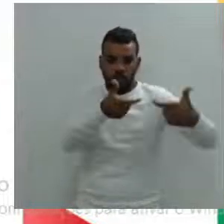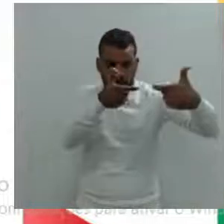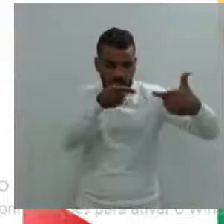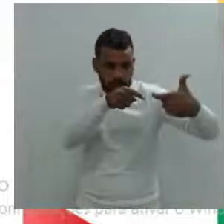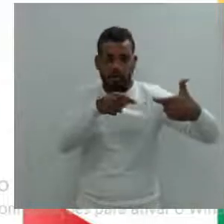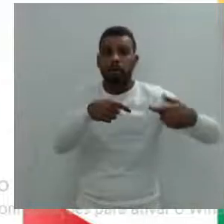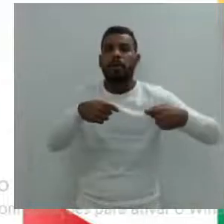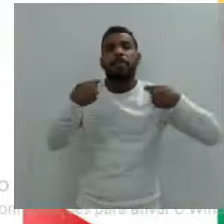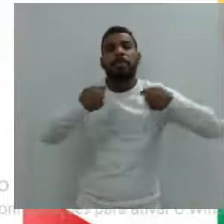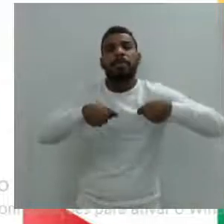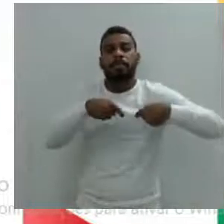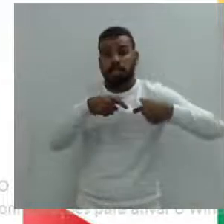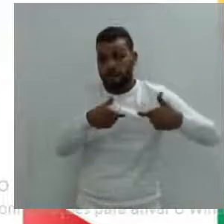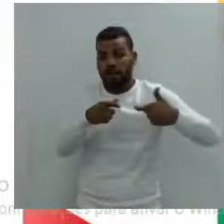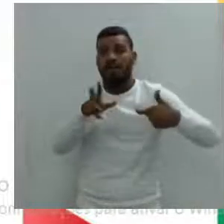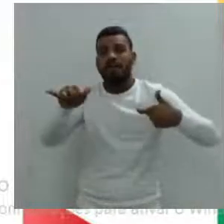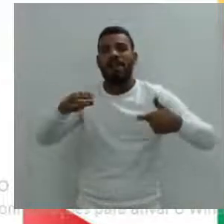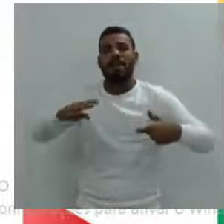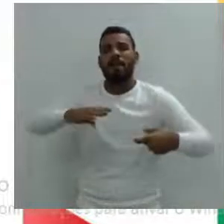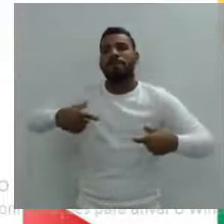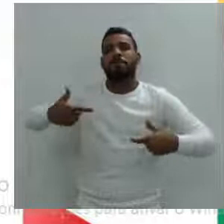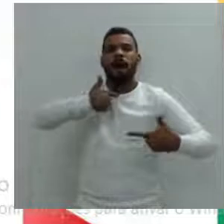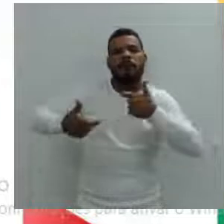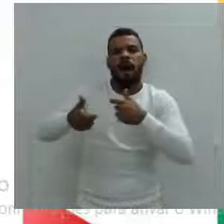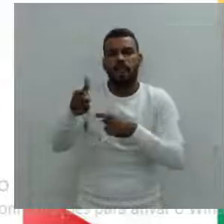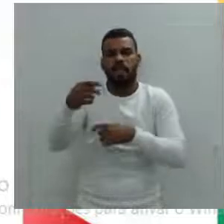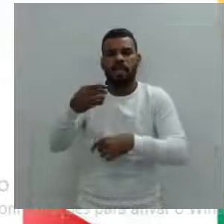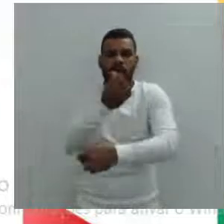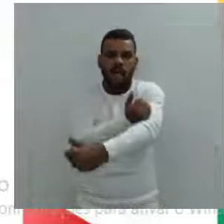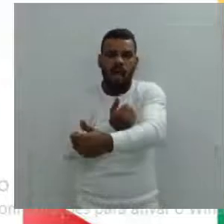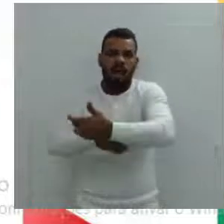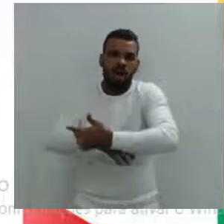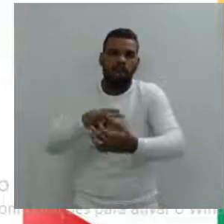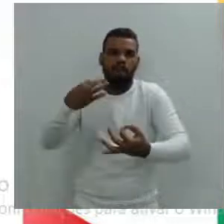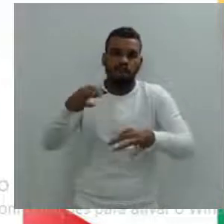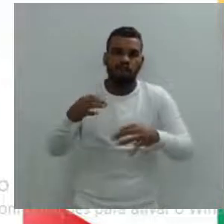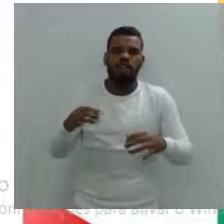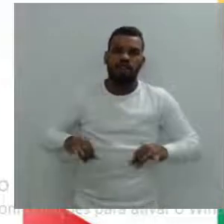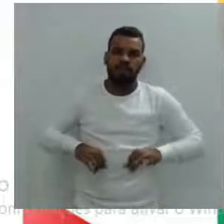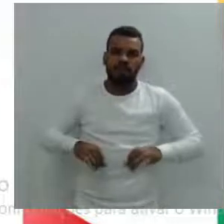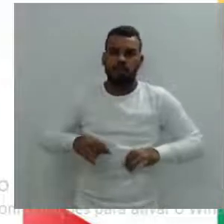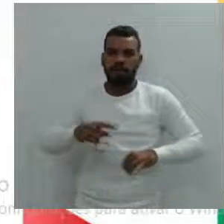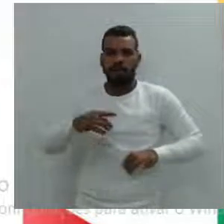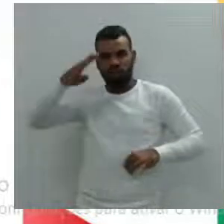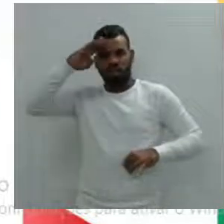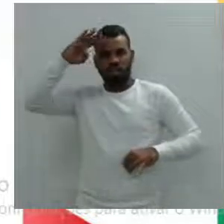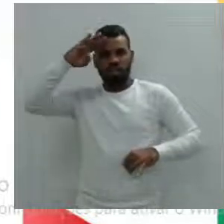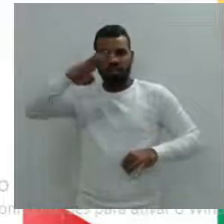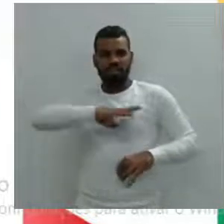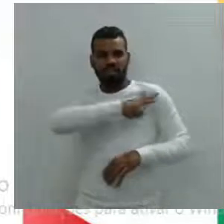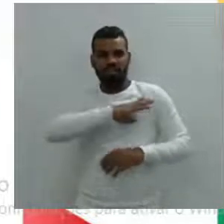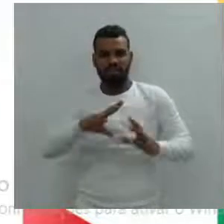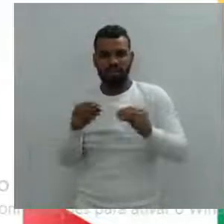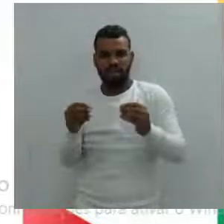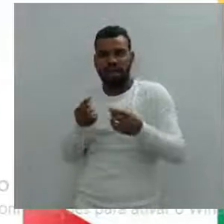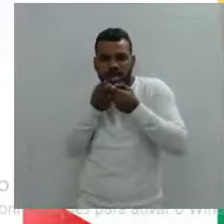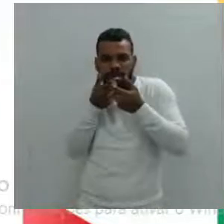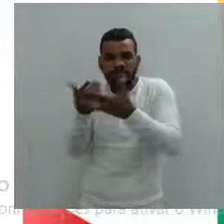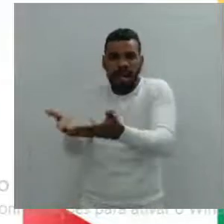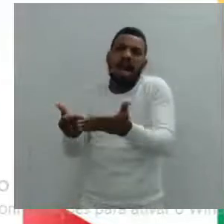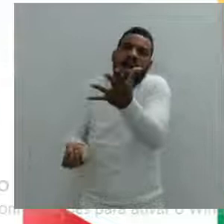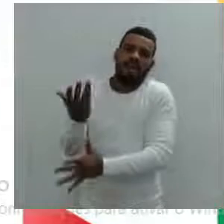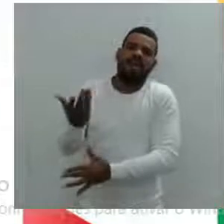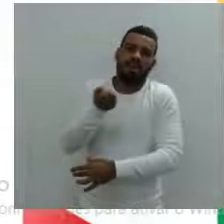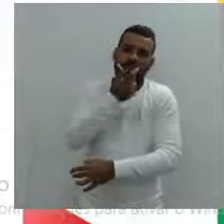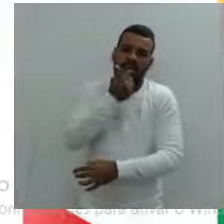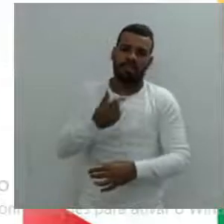eu preciso de coisas que proporcionem a cura dos meus soldados. Então, medicamentos.